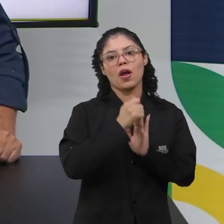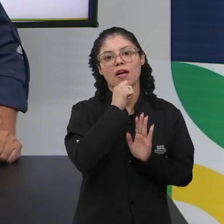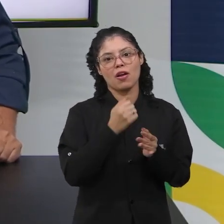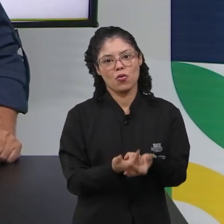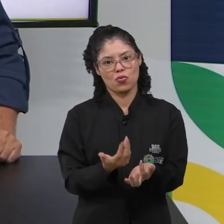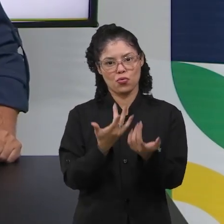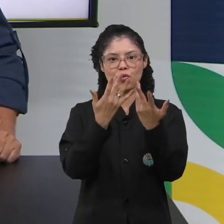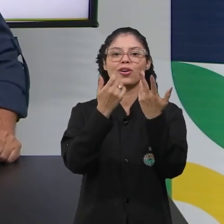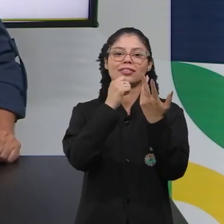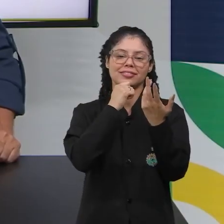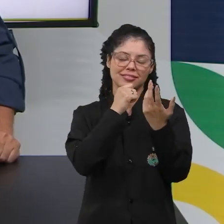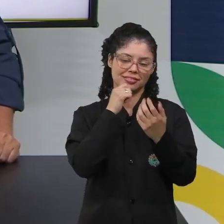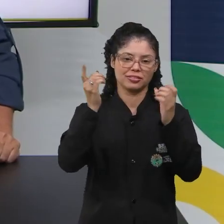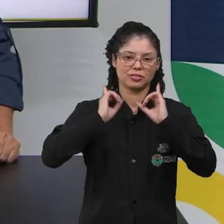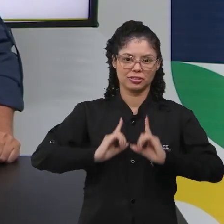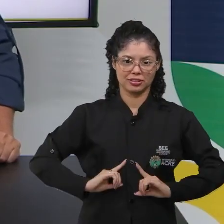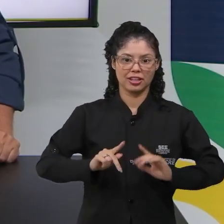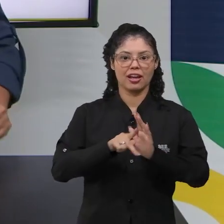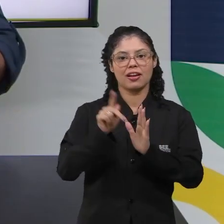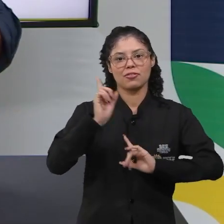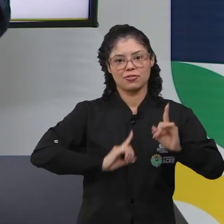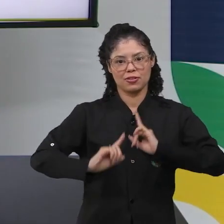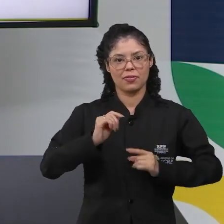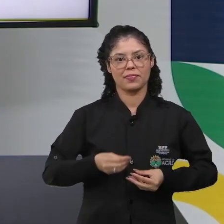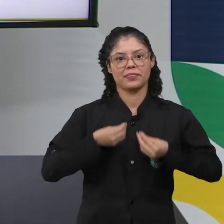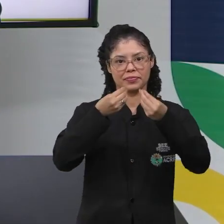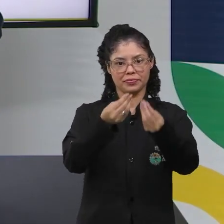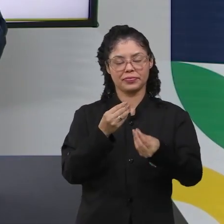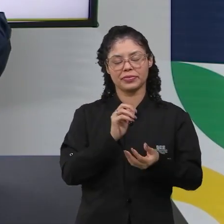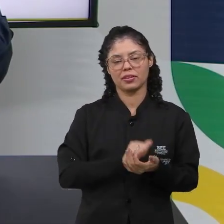fogo dos deuses para entregar para os homens. Então,